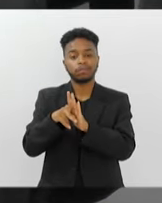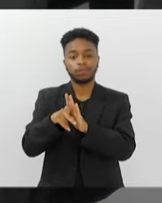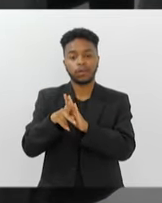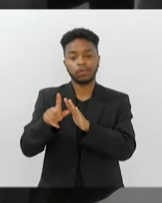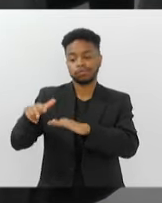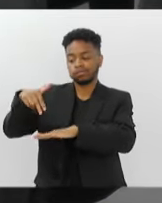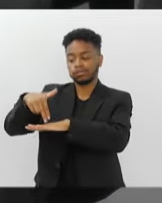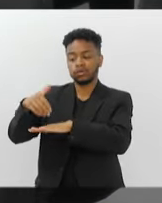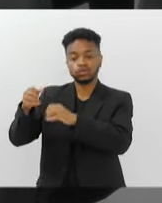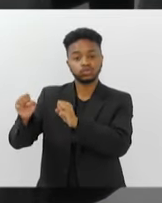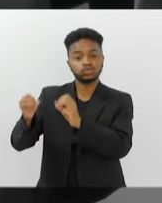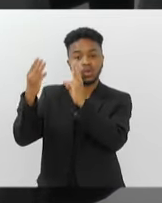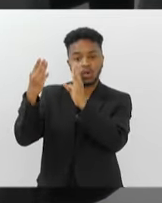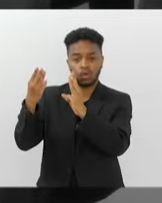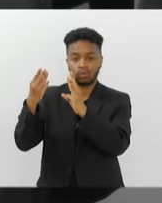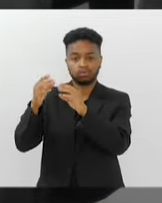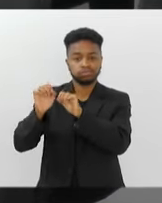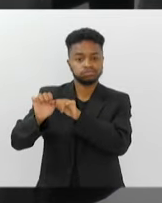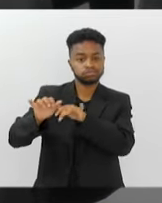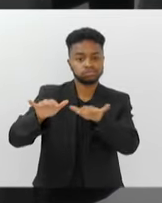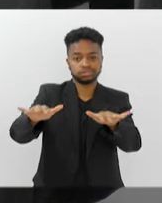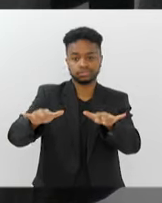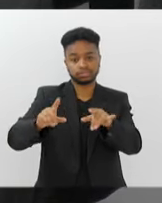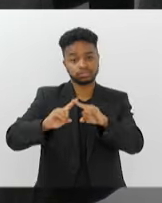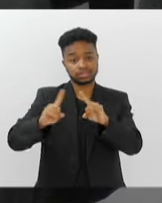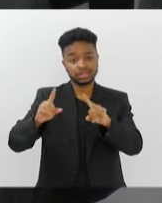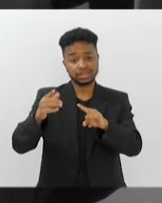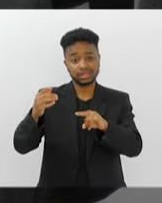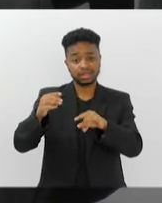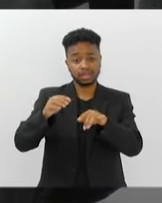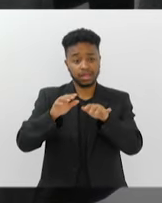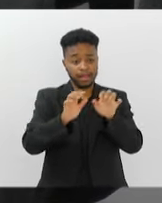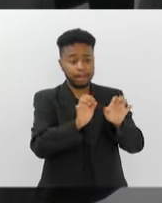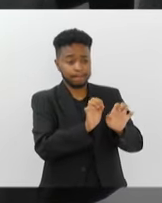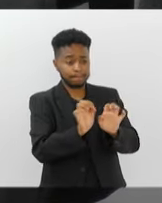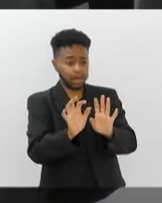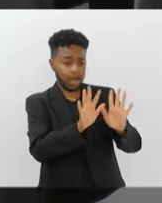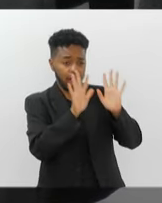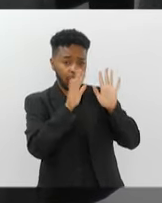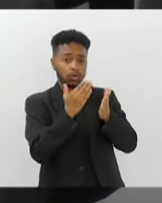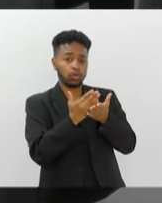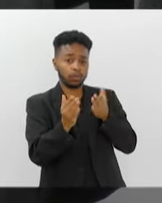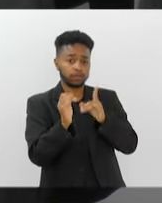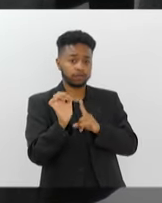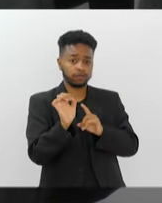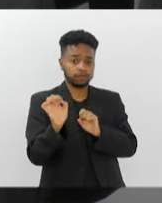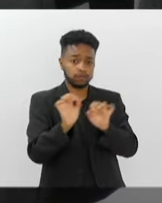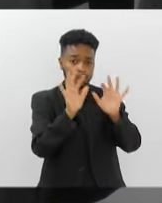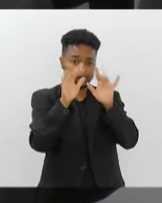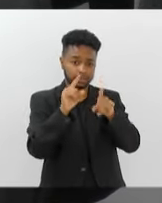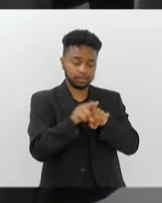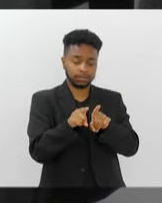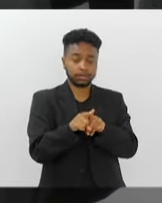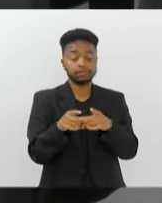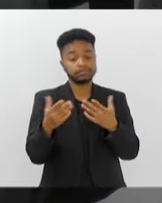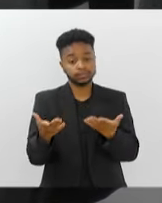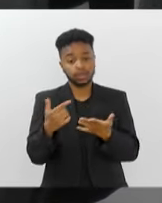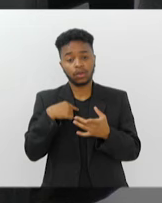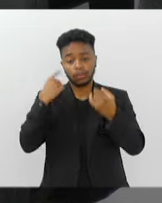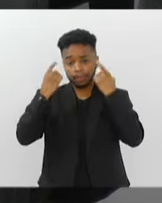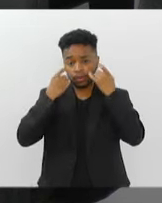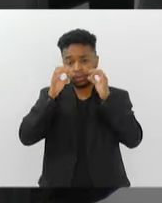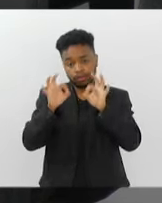plateia fumacinha do palco não alcança lá atrás mas lá atrás começa a fumaçar também enfim e a gente tá eu estou muito